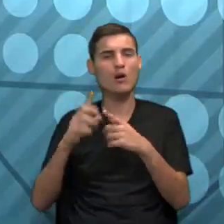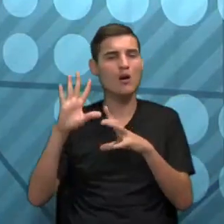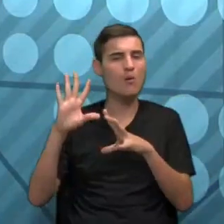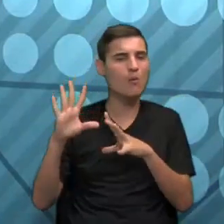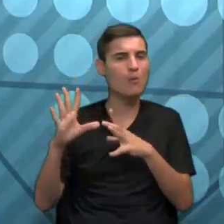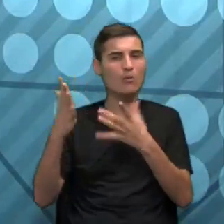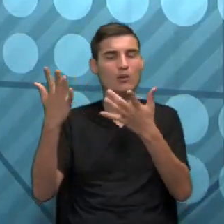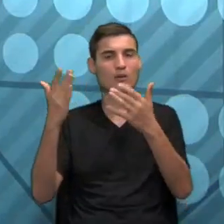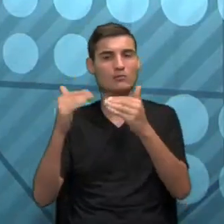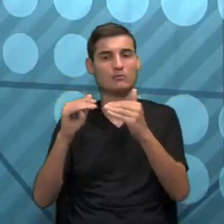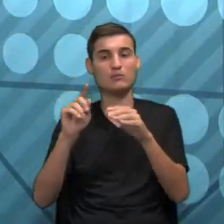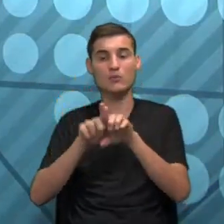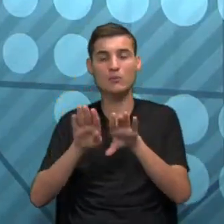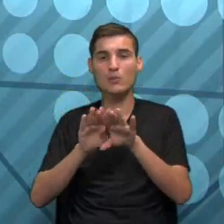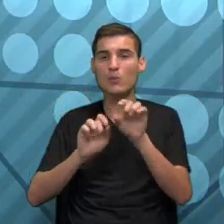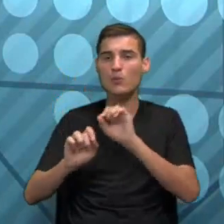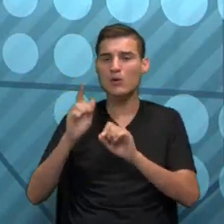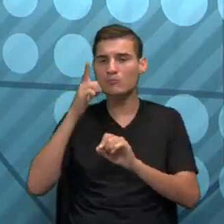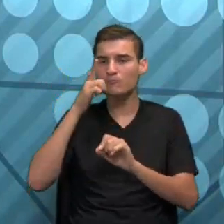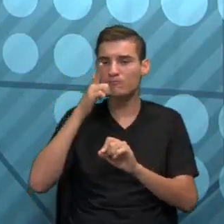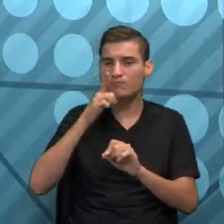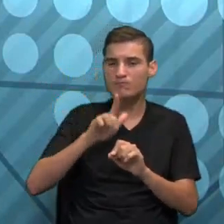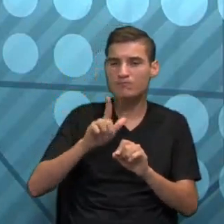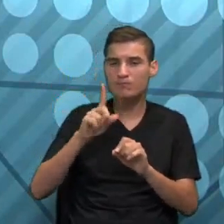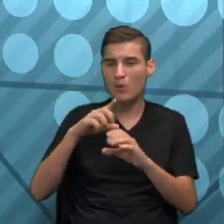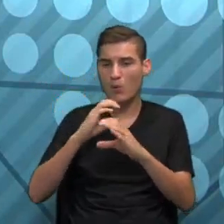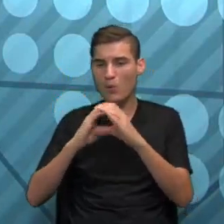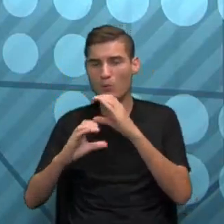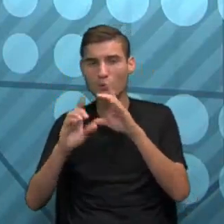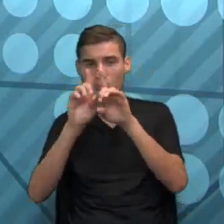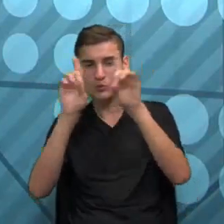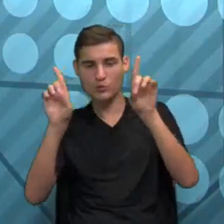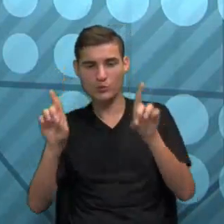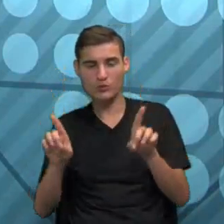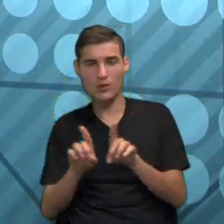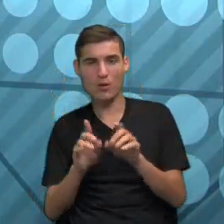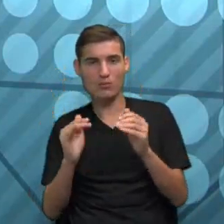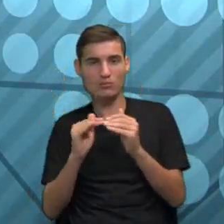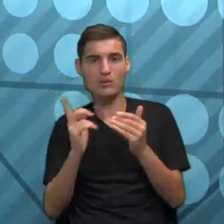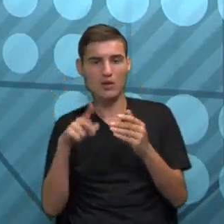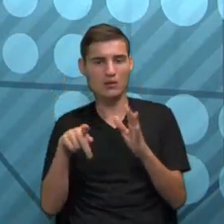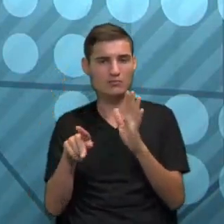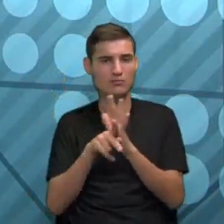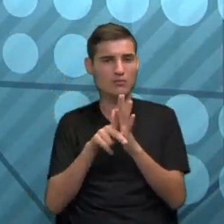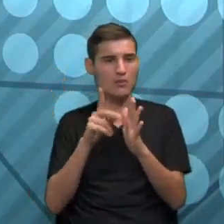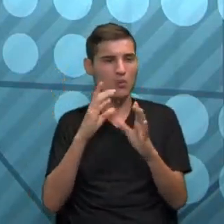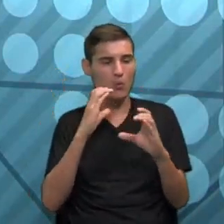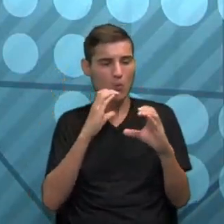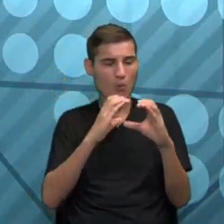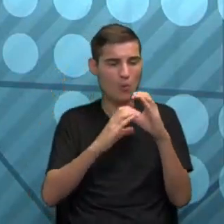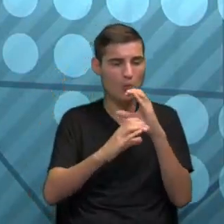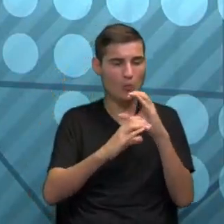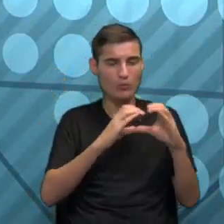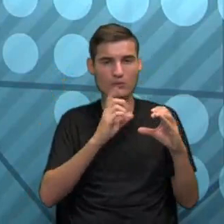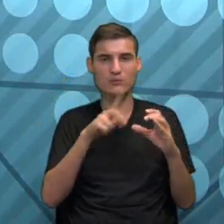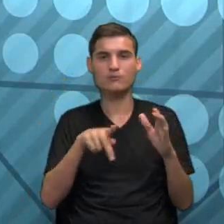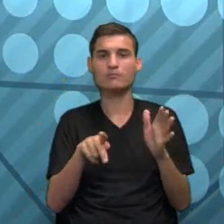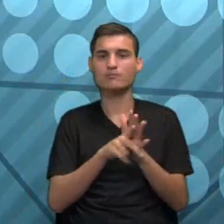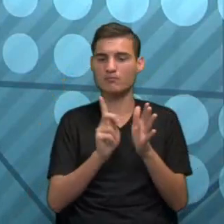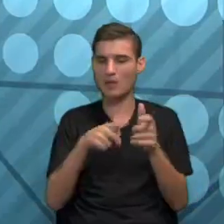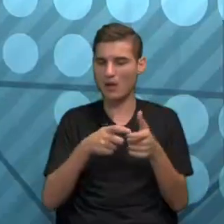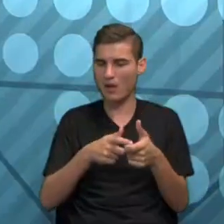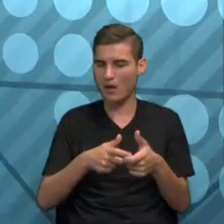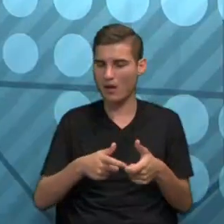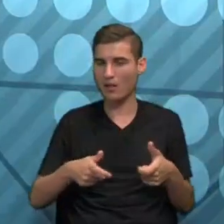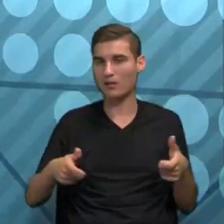acontecer, quais são os ganhos que serão trazidos pelas comunicações digitais. Enfim, a telecomunicação, ela é muito grande, ela